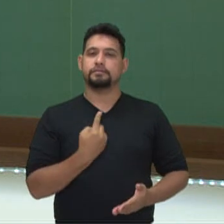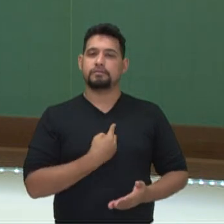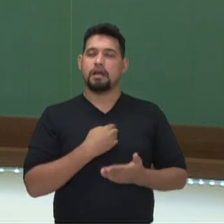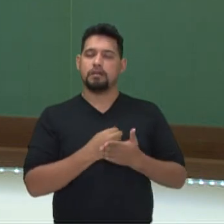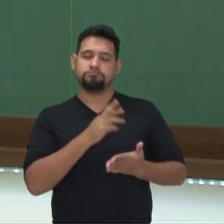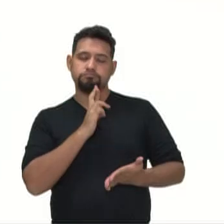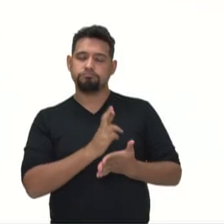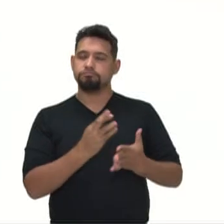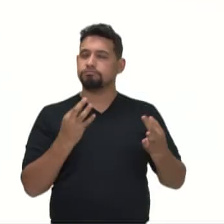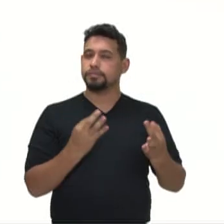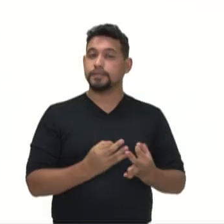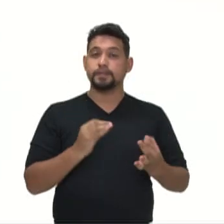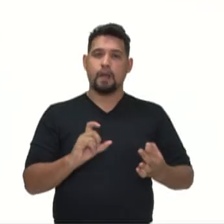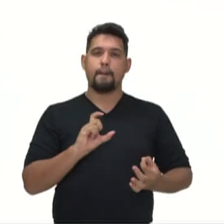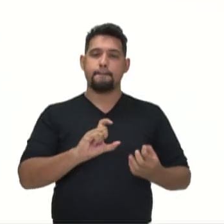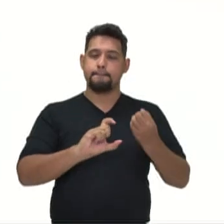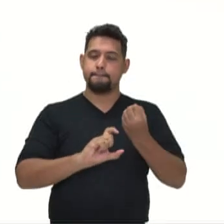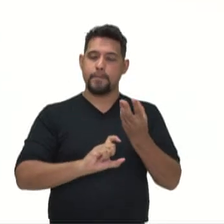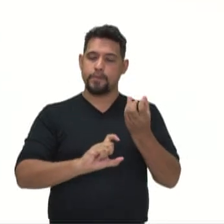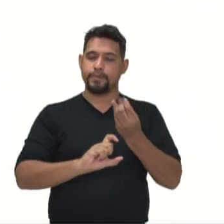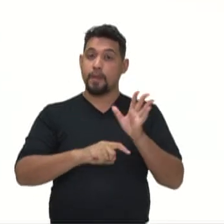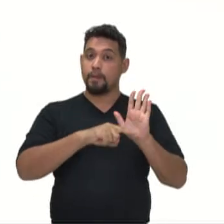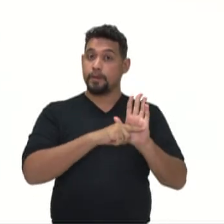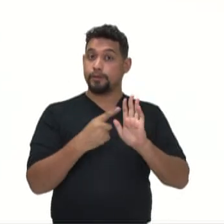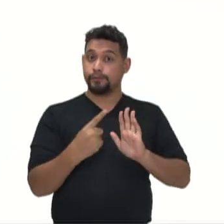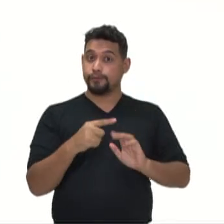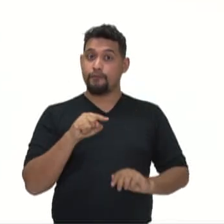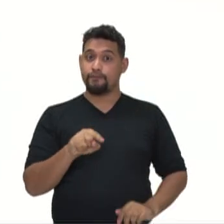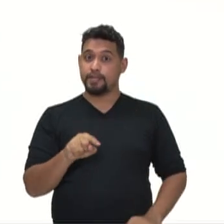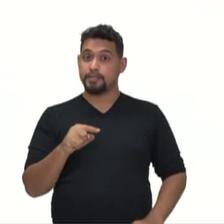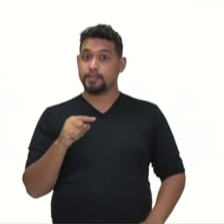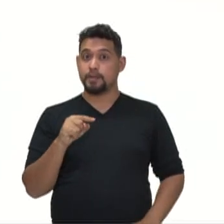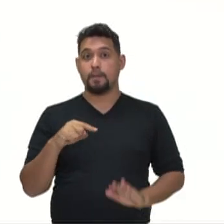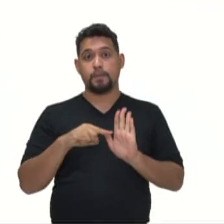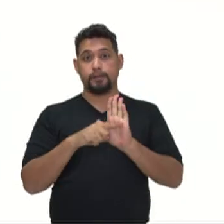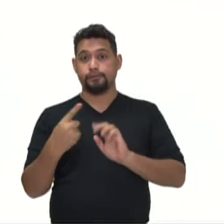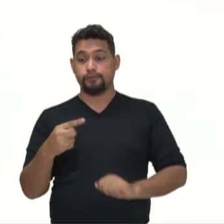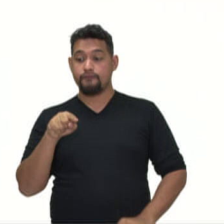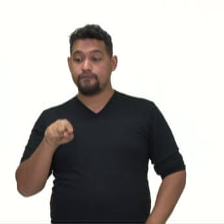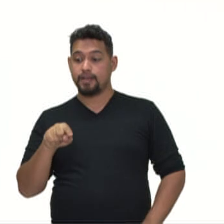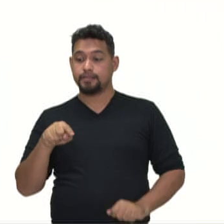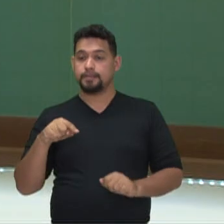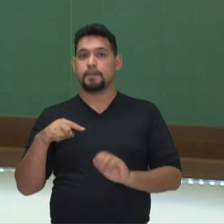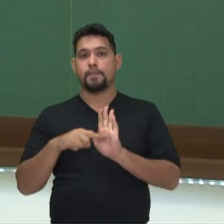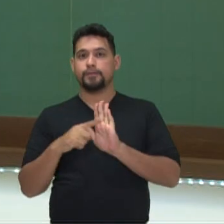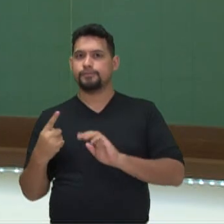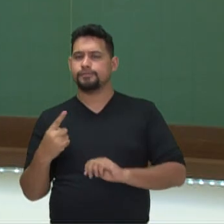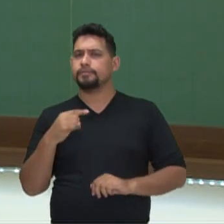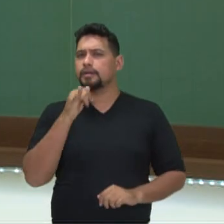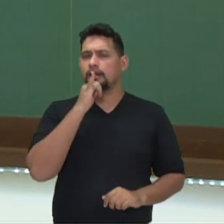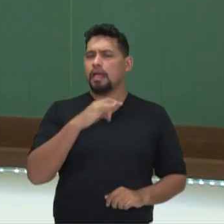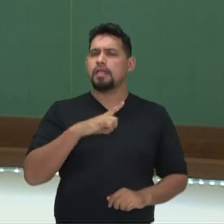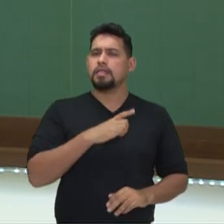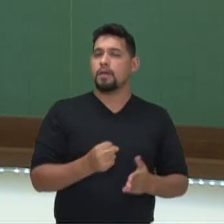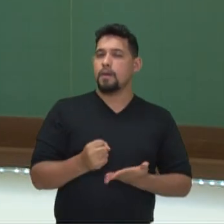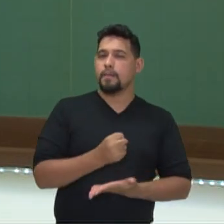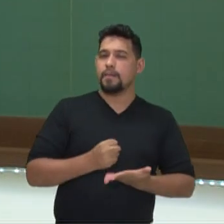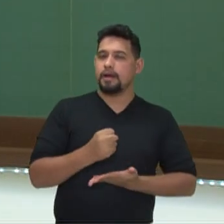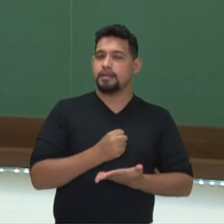a potência. Então, eu tenho menos 1 vezes menos 1 vezes menos 1. Ou seja, quando eu tenho uma